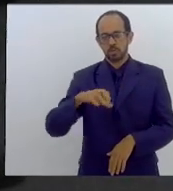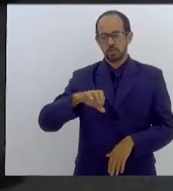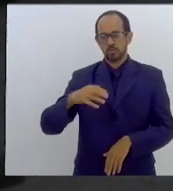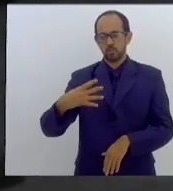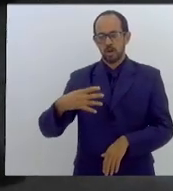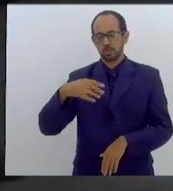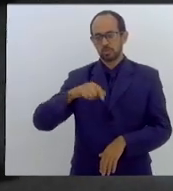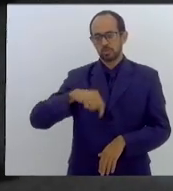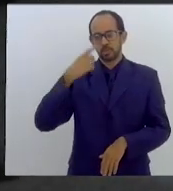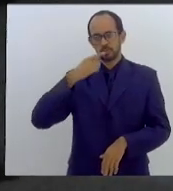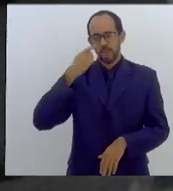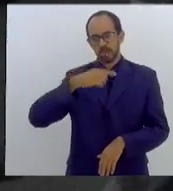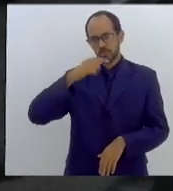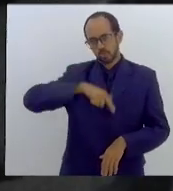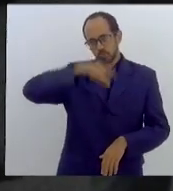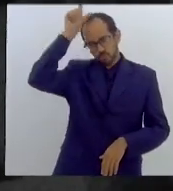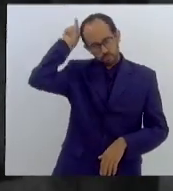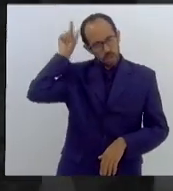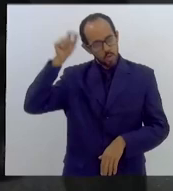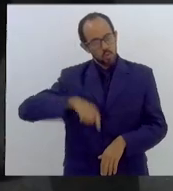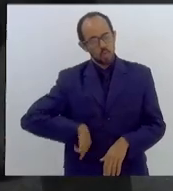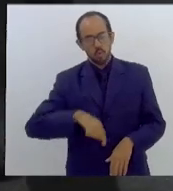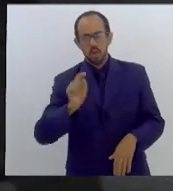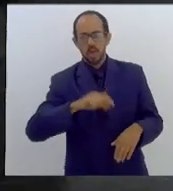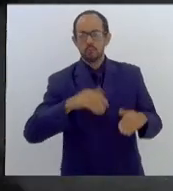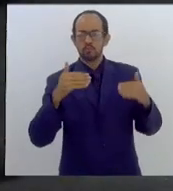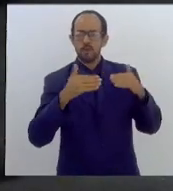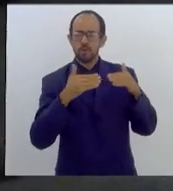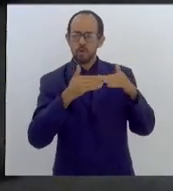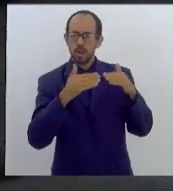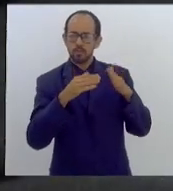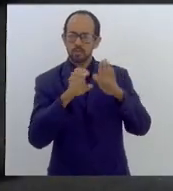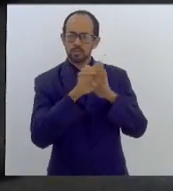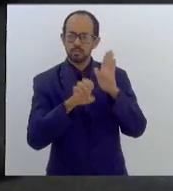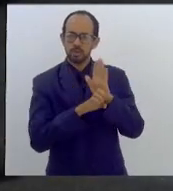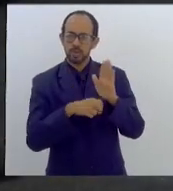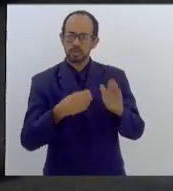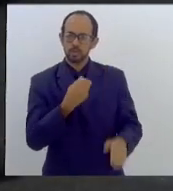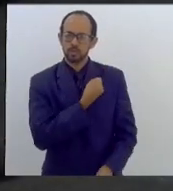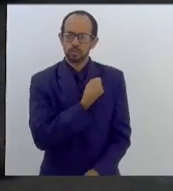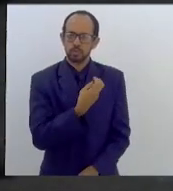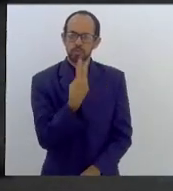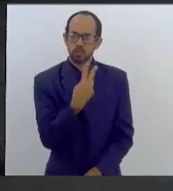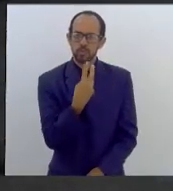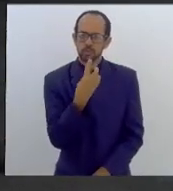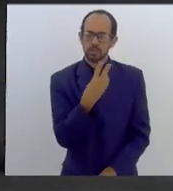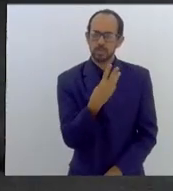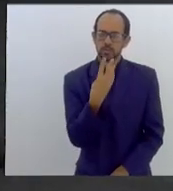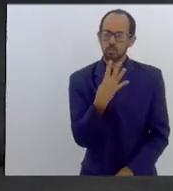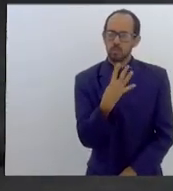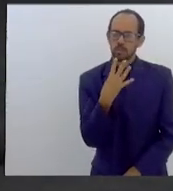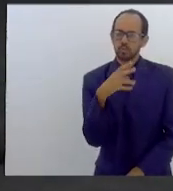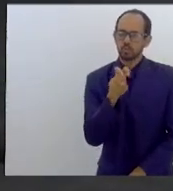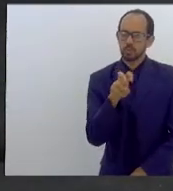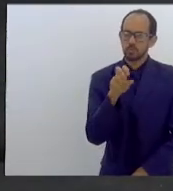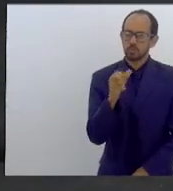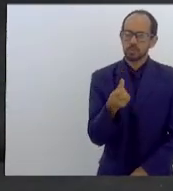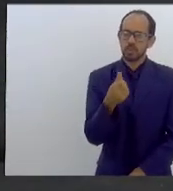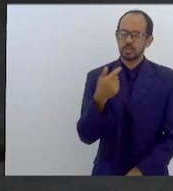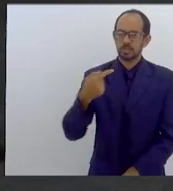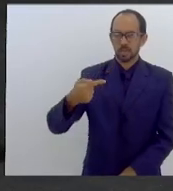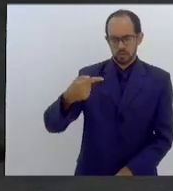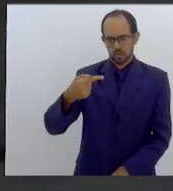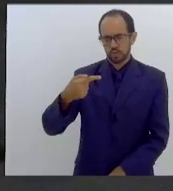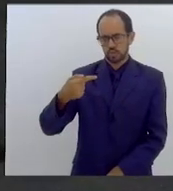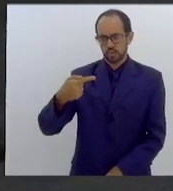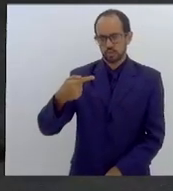Paulo. O parecer é favorável às emendas números 2, 3, 4, 5, 6 e